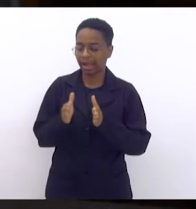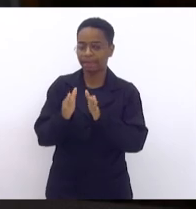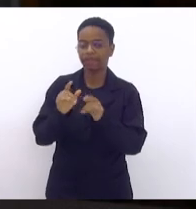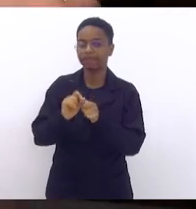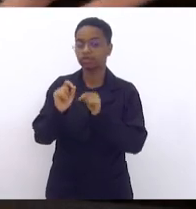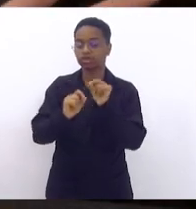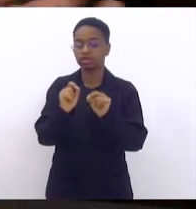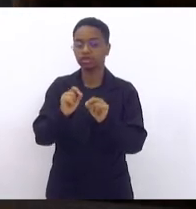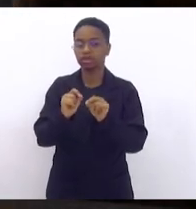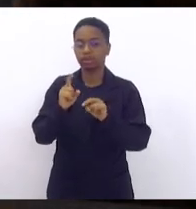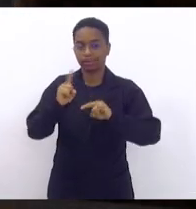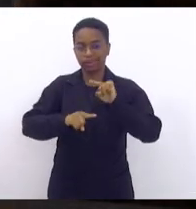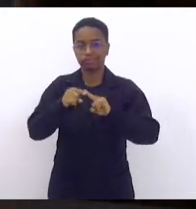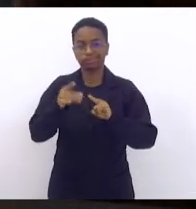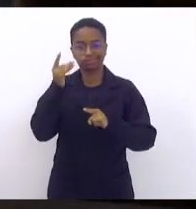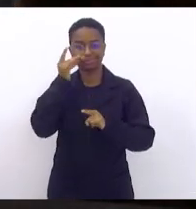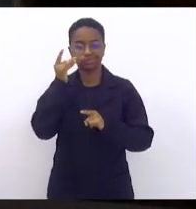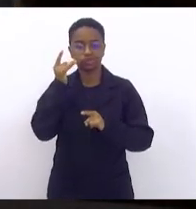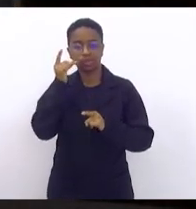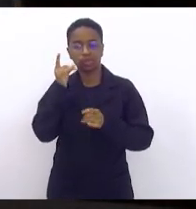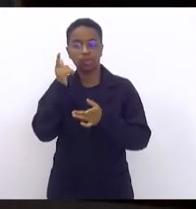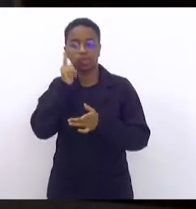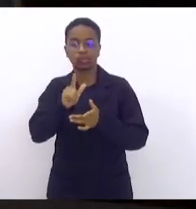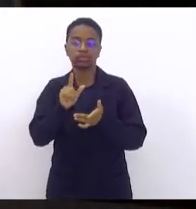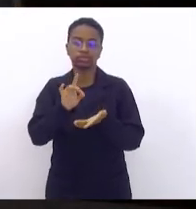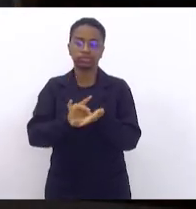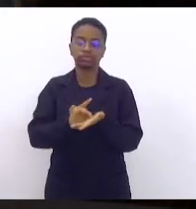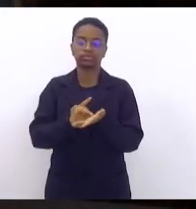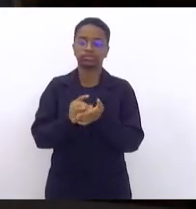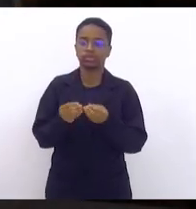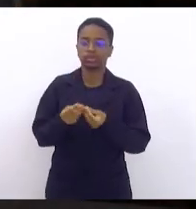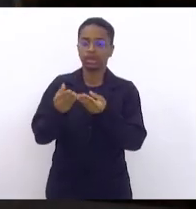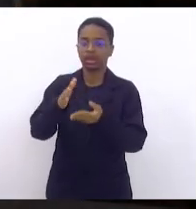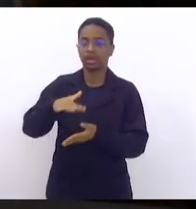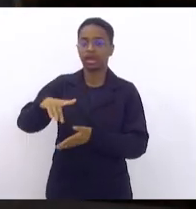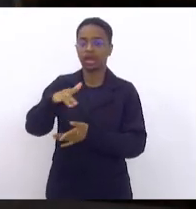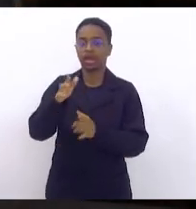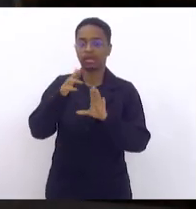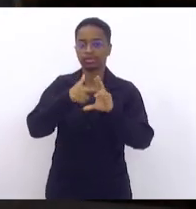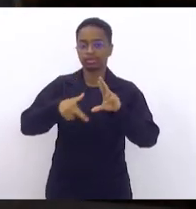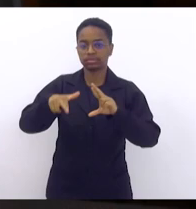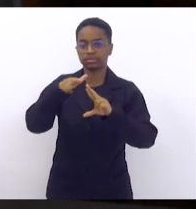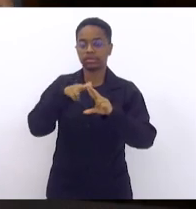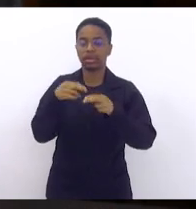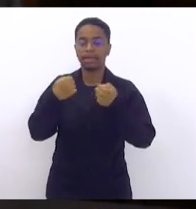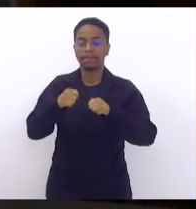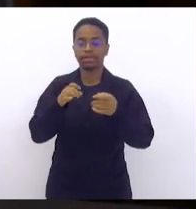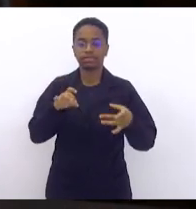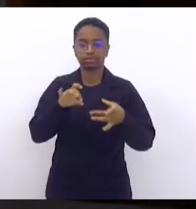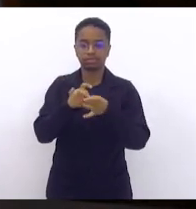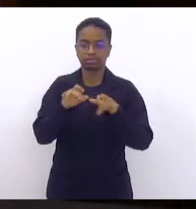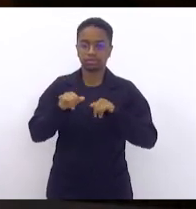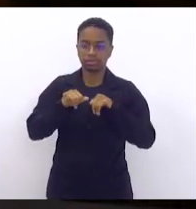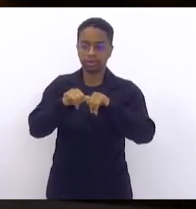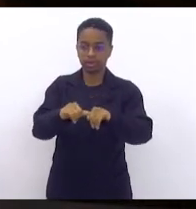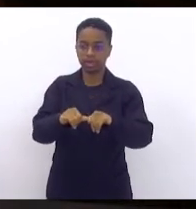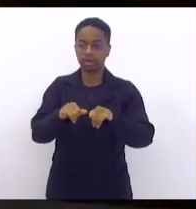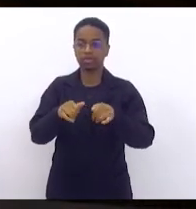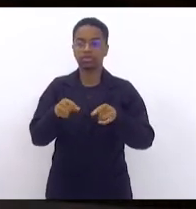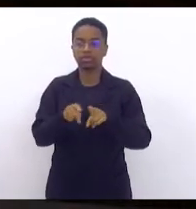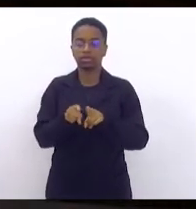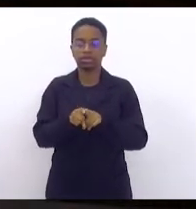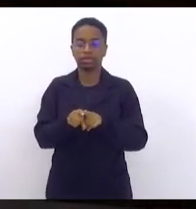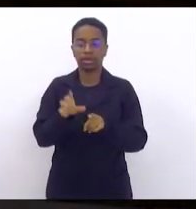do resíduo chegar efetivamente na cadeia da reciclagem então é a parceria com os supermercados a parceria com